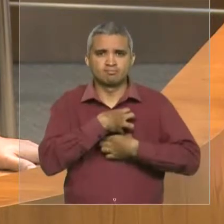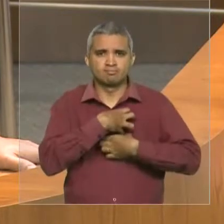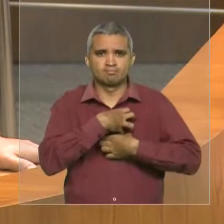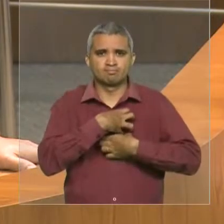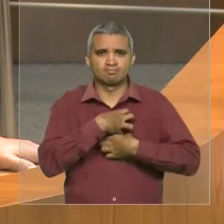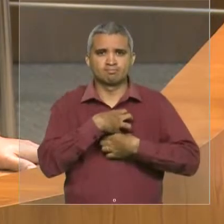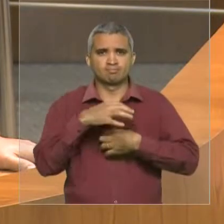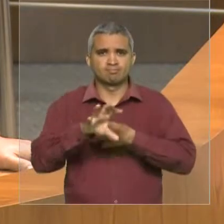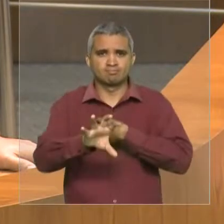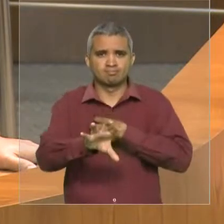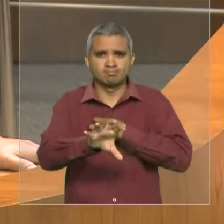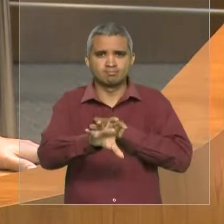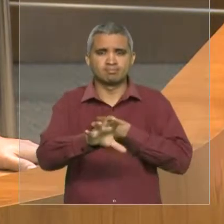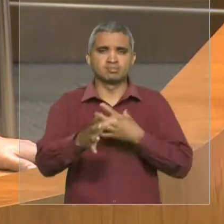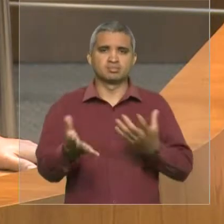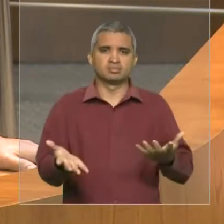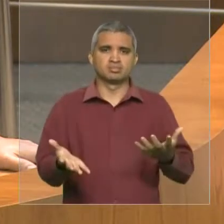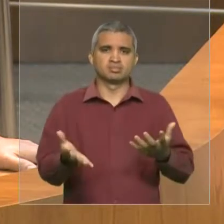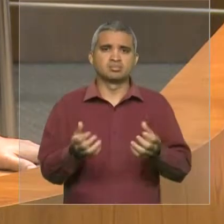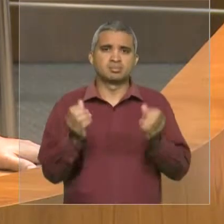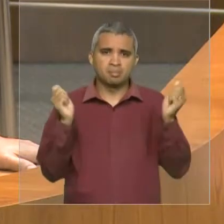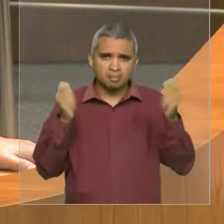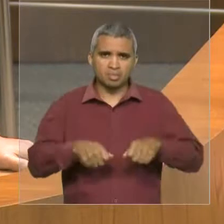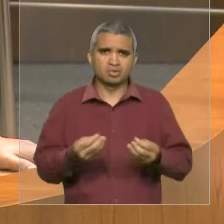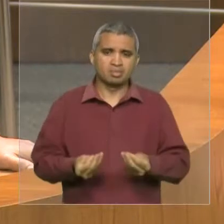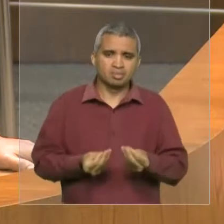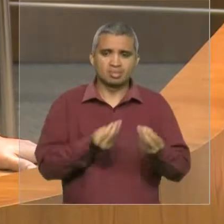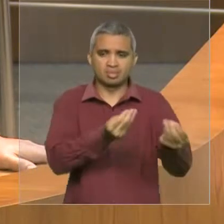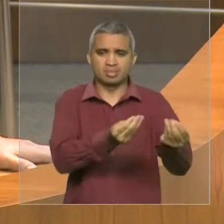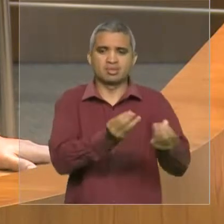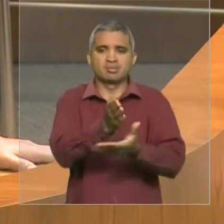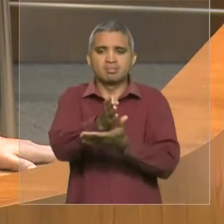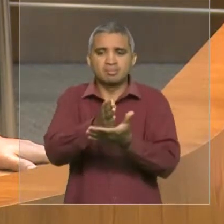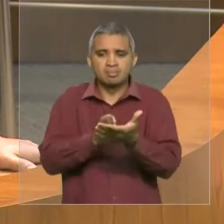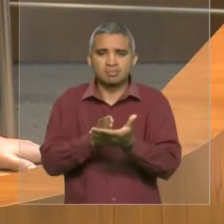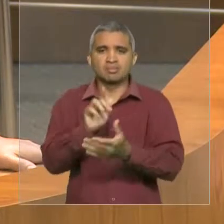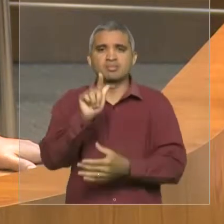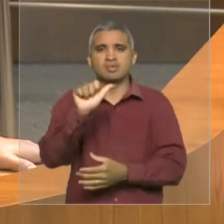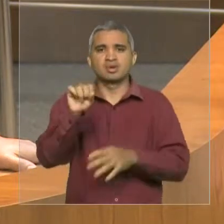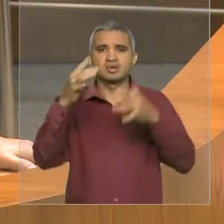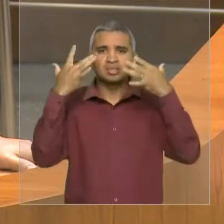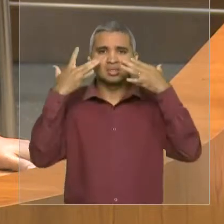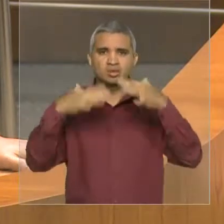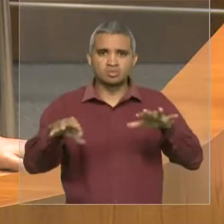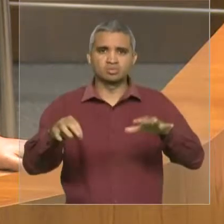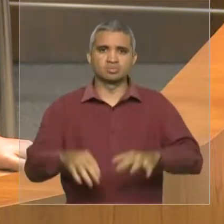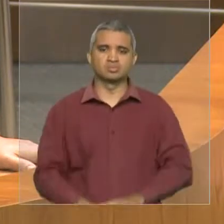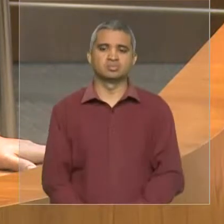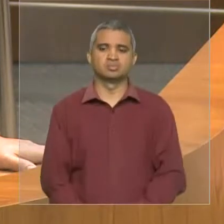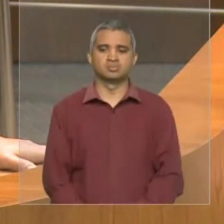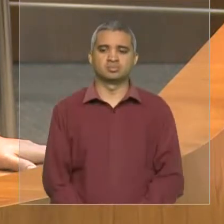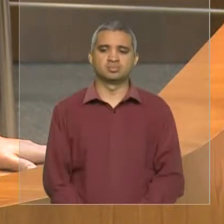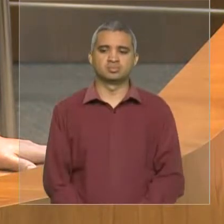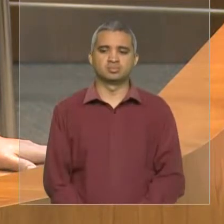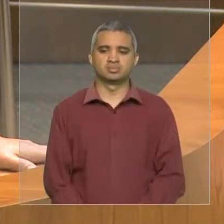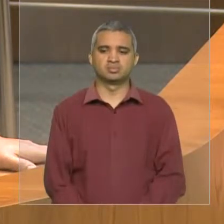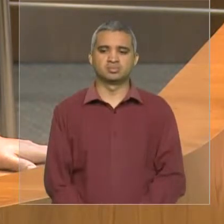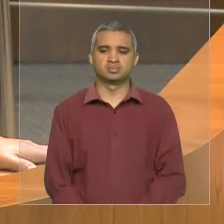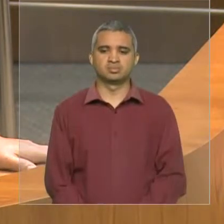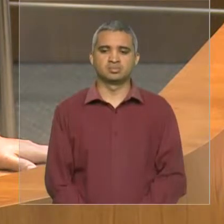tenha sensibilidade de disponibilizar uma parte deste gás. Tenho